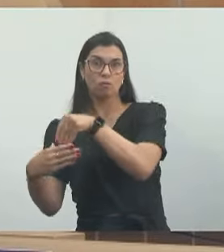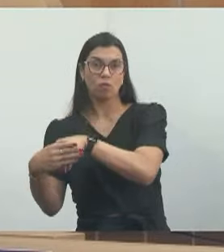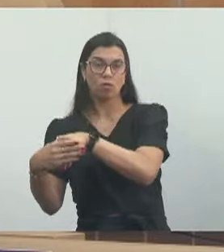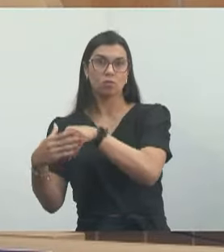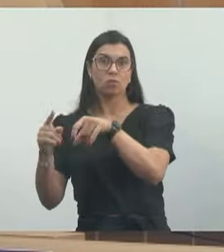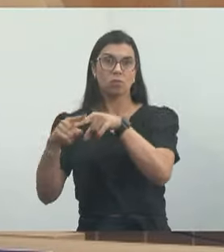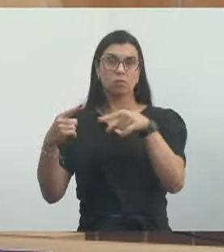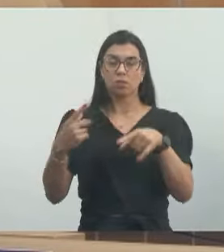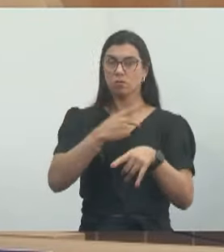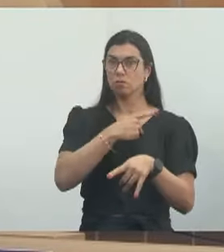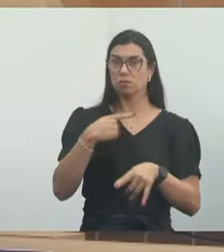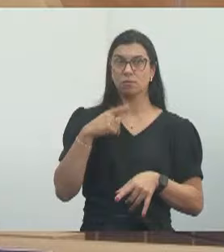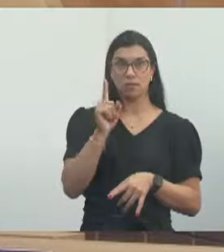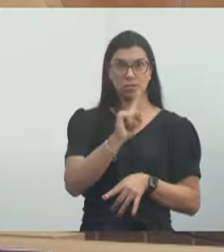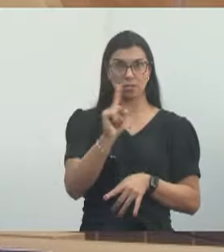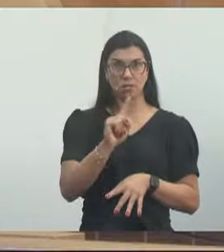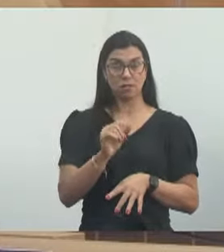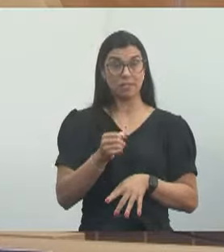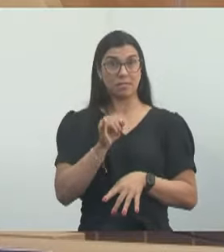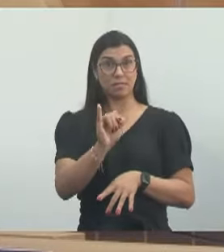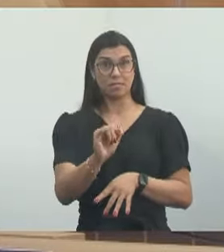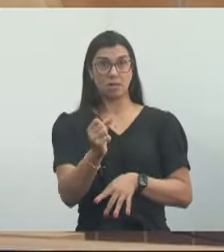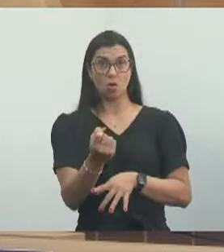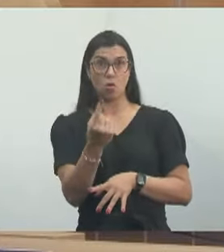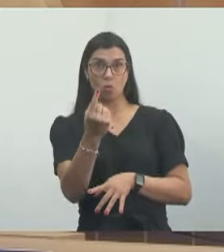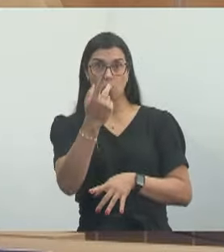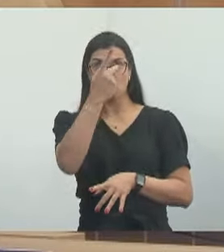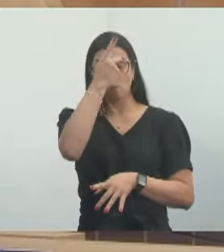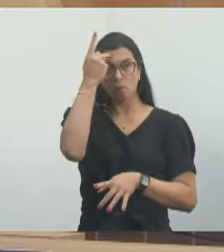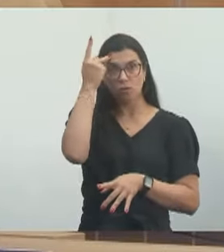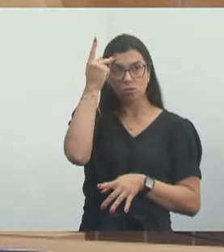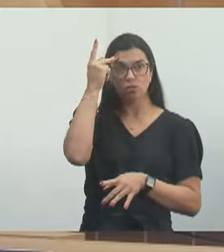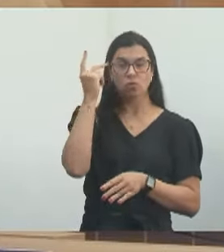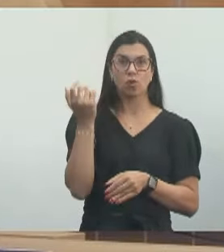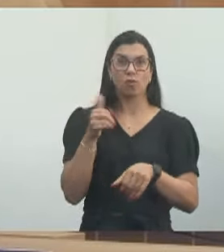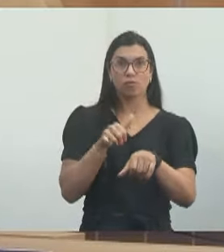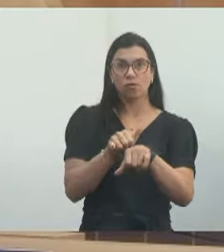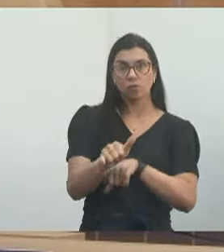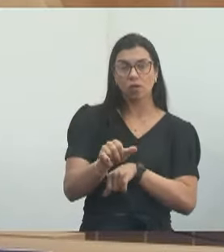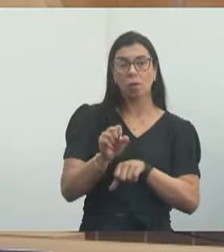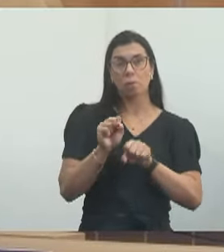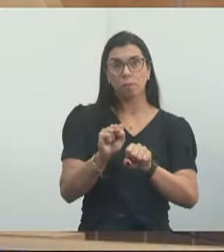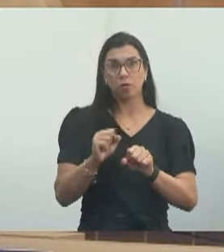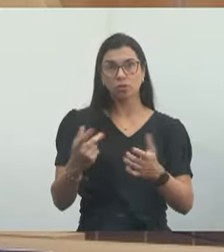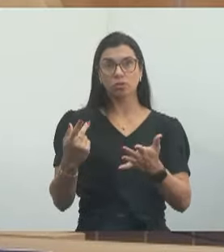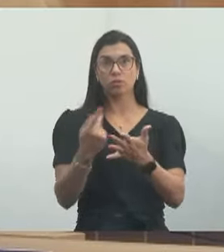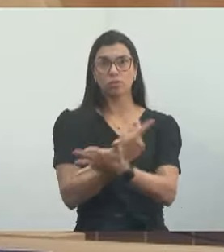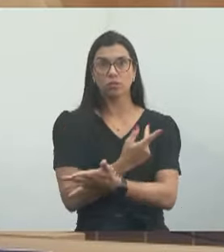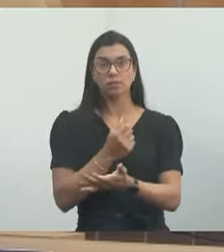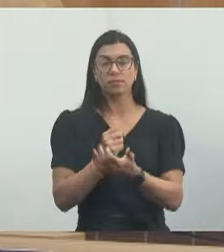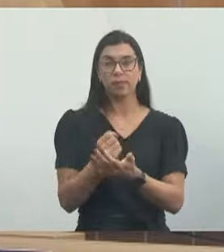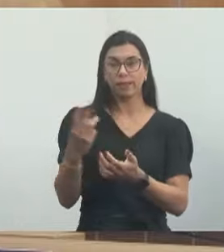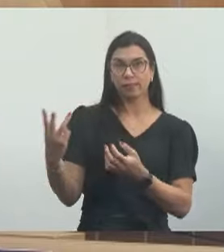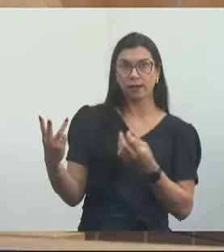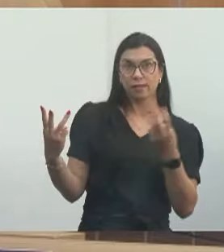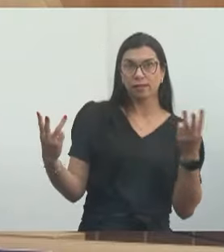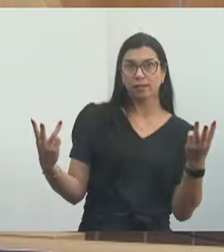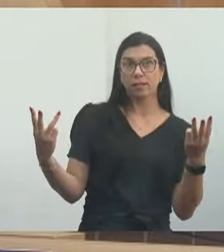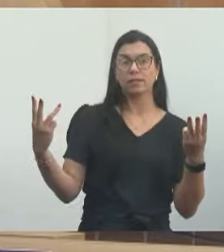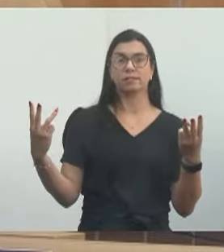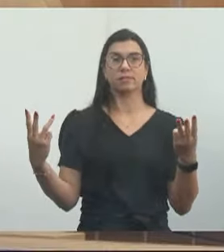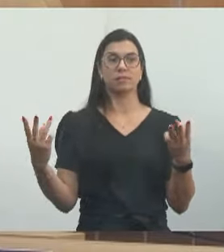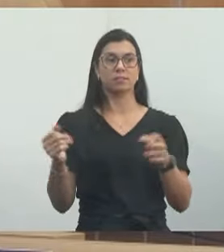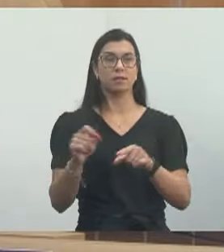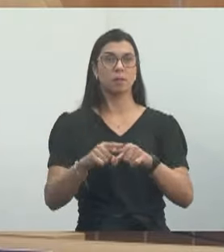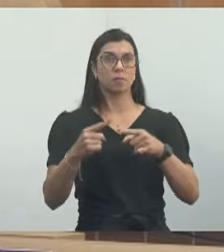Se, porventura, um membro faltar, pode dar 3-3. E aí entra a figura do presidente para poder desempatar.